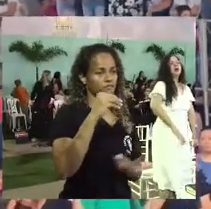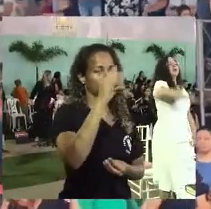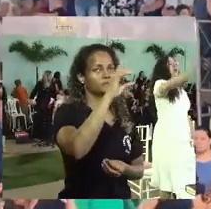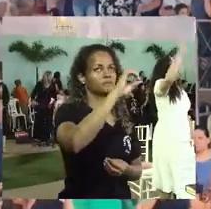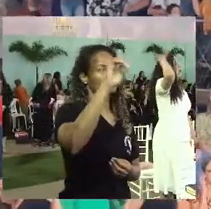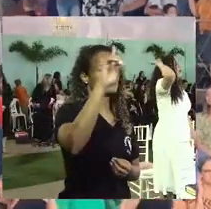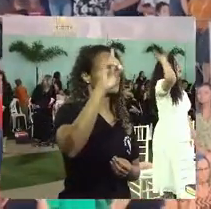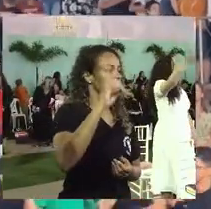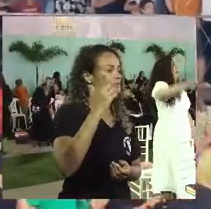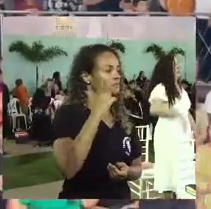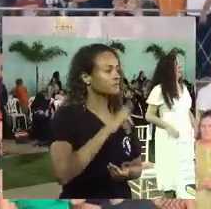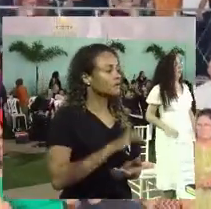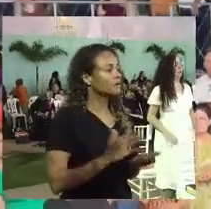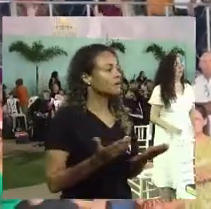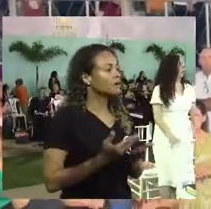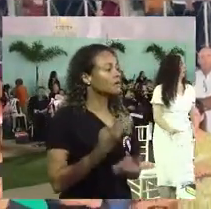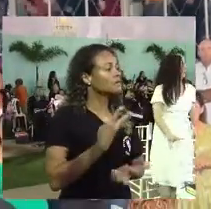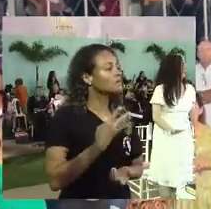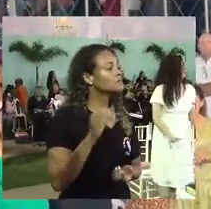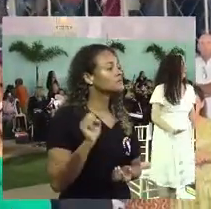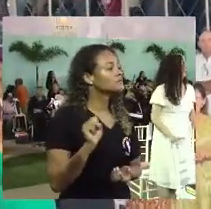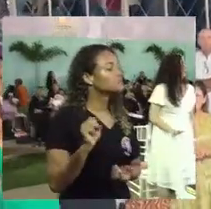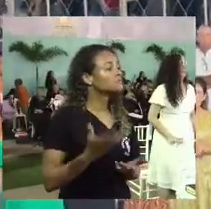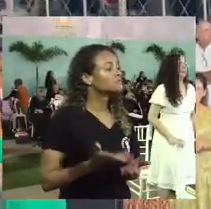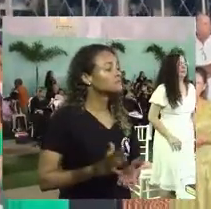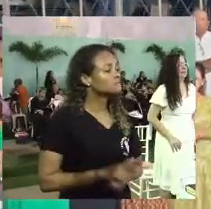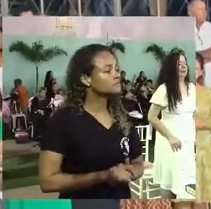Cristo Cadê a quadragésima